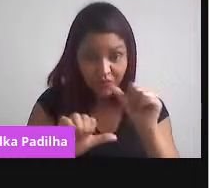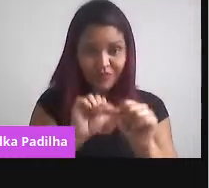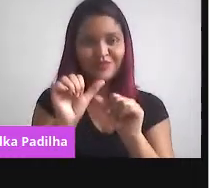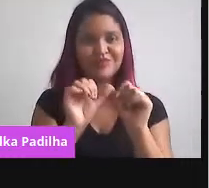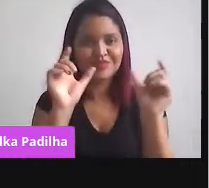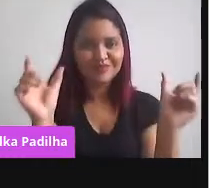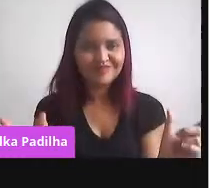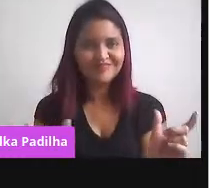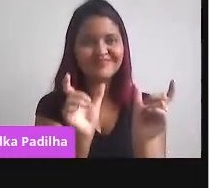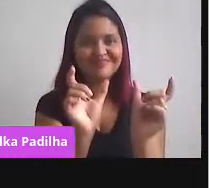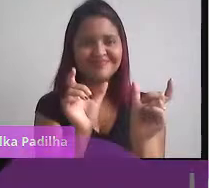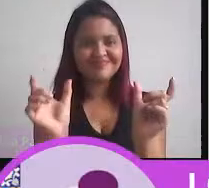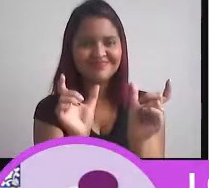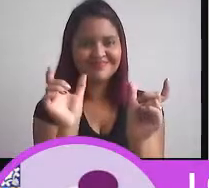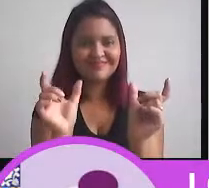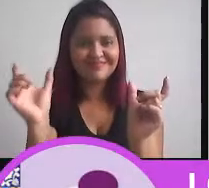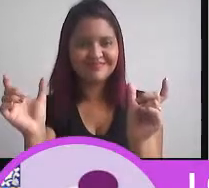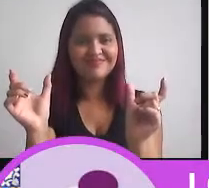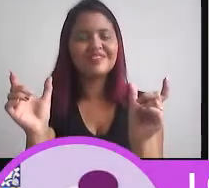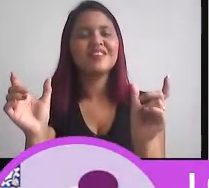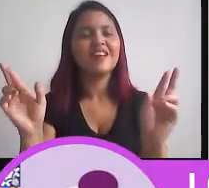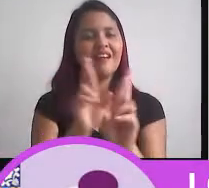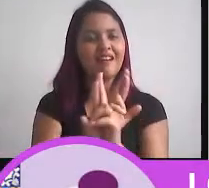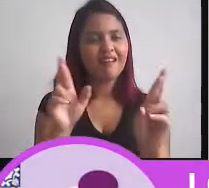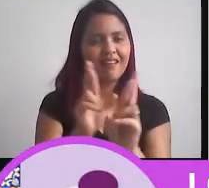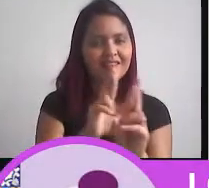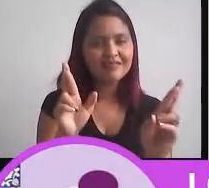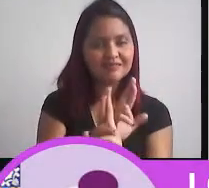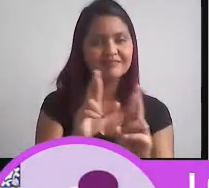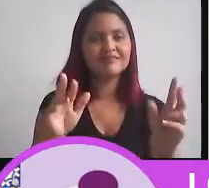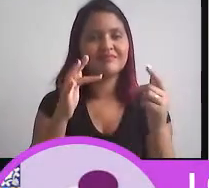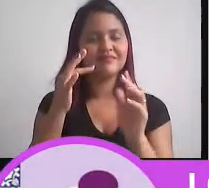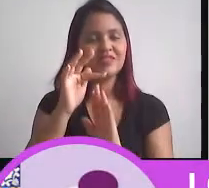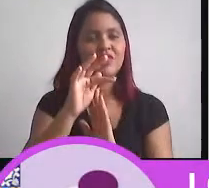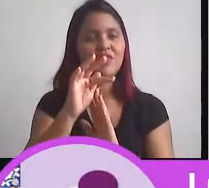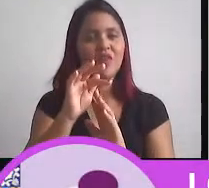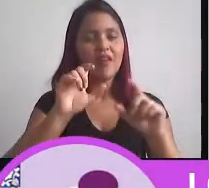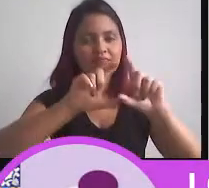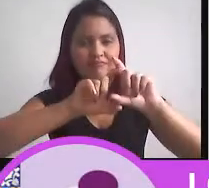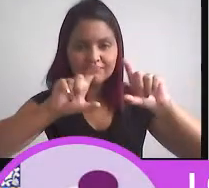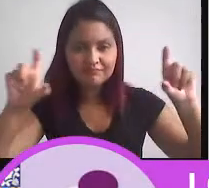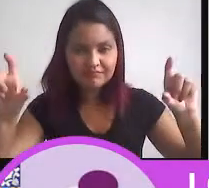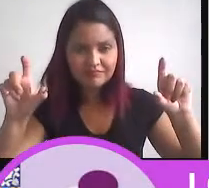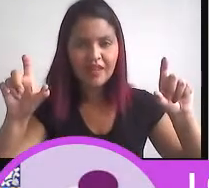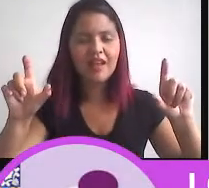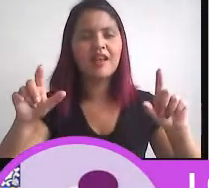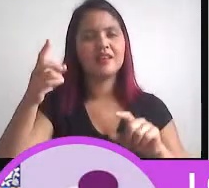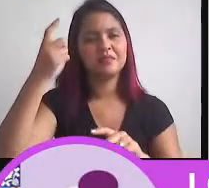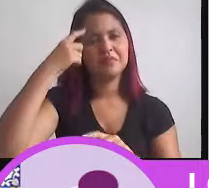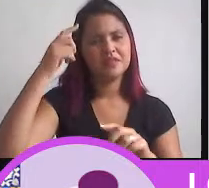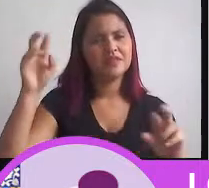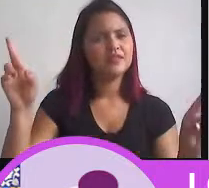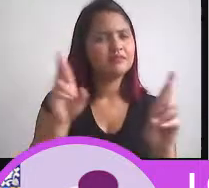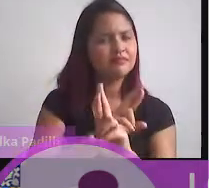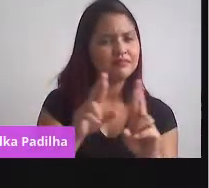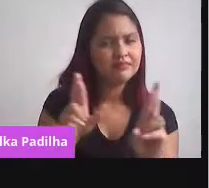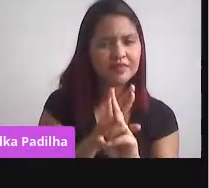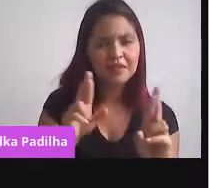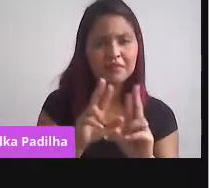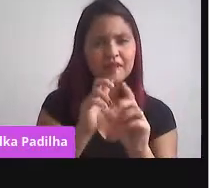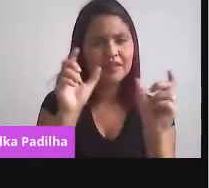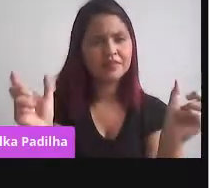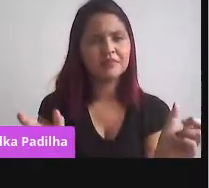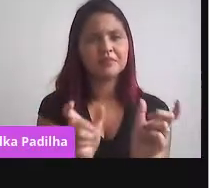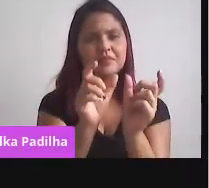para a relação entre frases, que foi a transfrástica, né? Pensando nas ligações e uma série de enunciados. É evidente